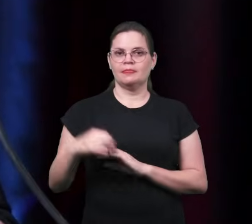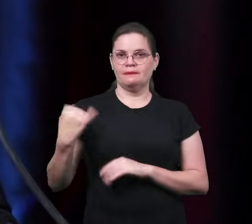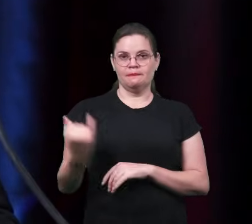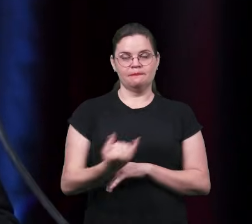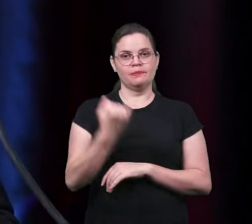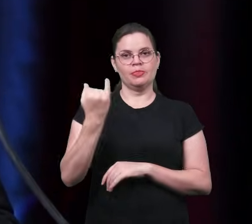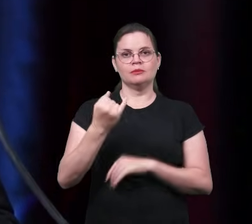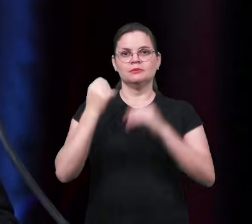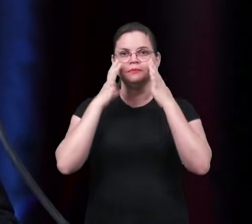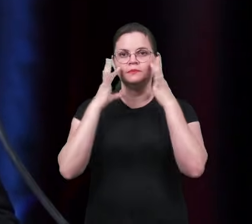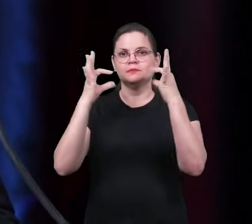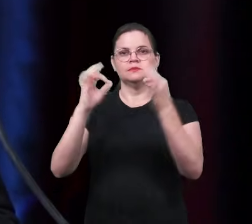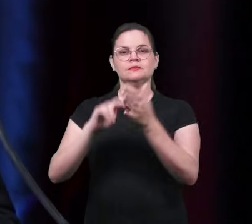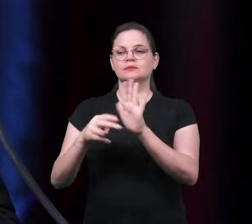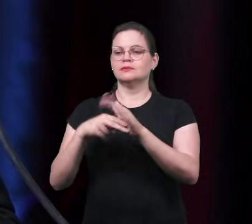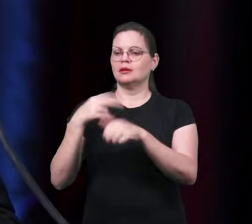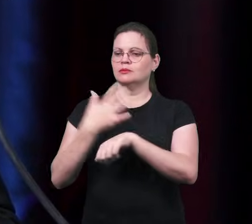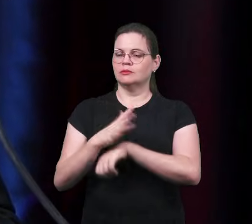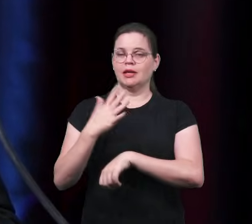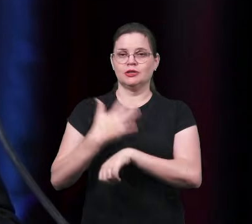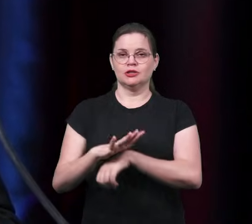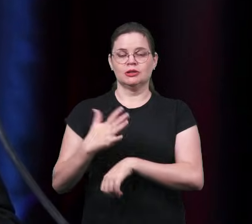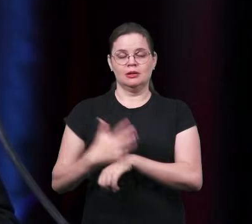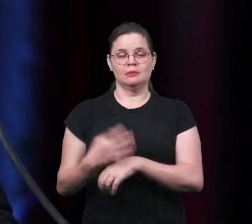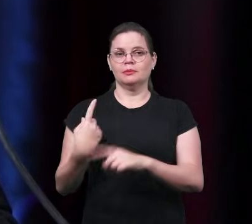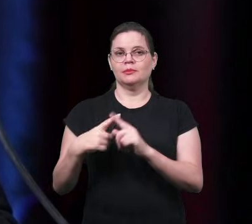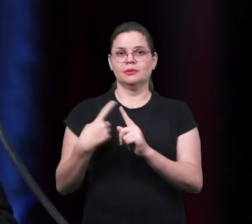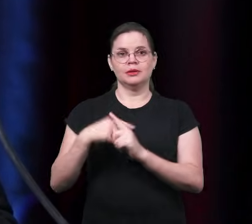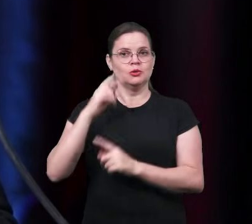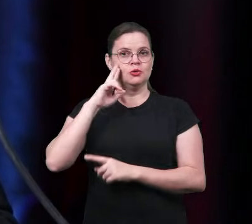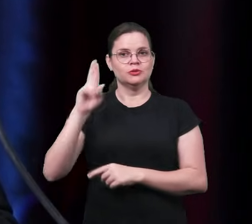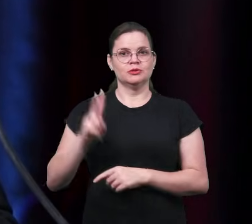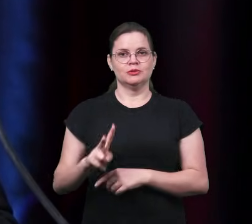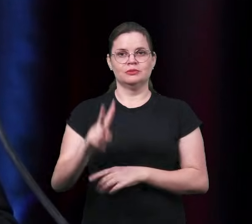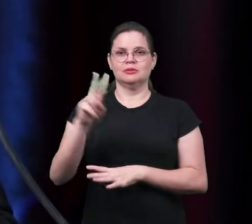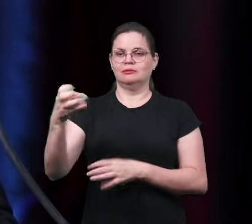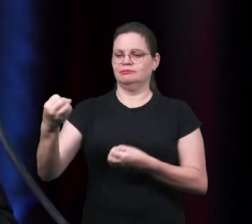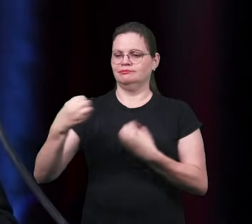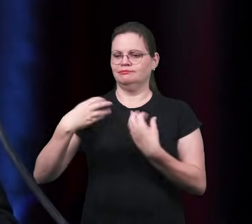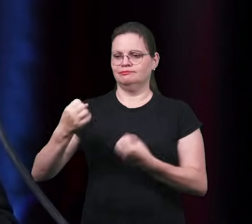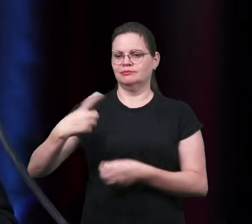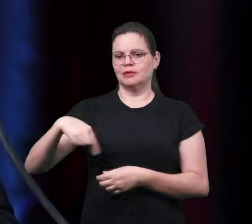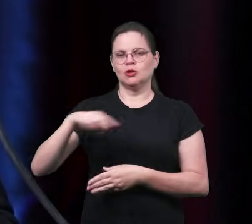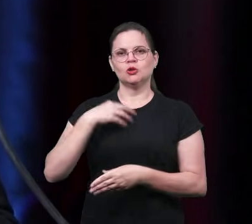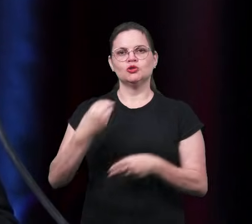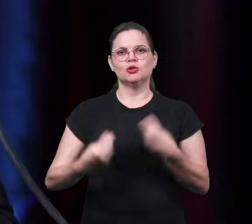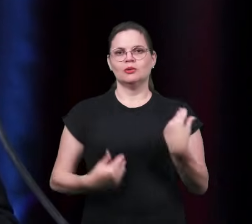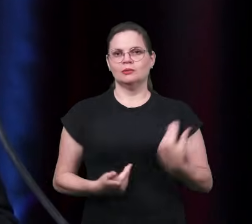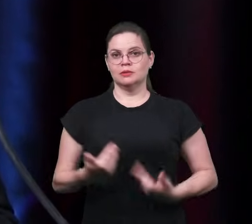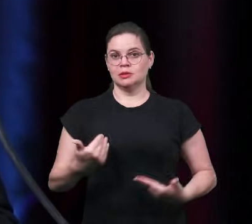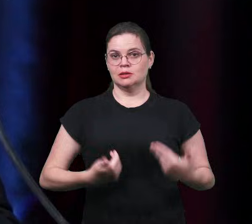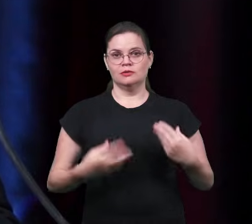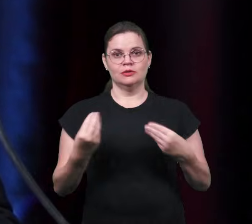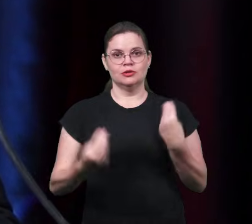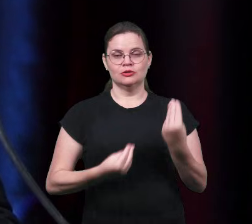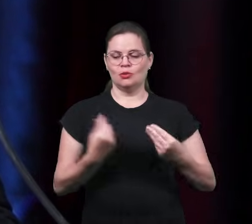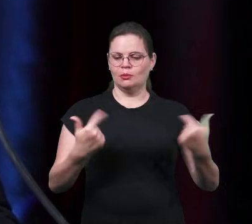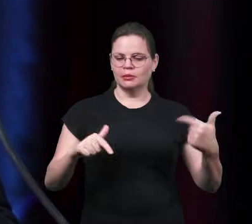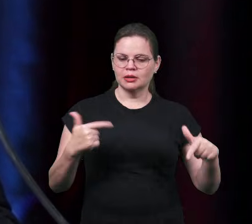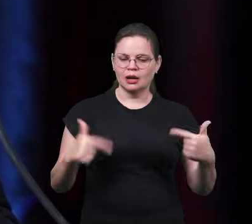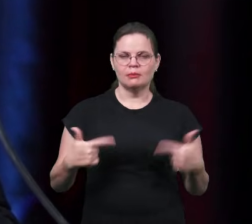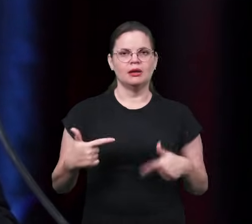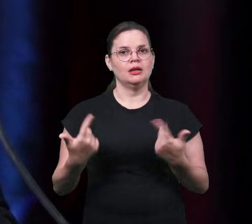ouvidos é colocar em prática. Porque o Senhor, ele sempre nos instrui como servi-lo, como fazer a obra, né? Então